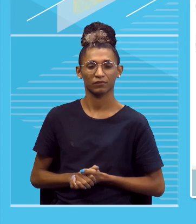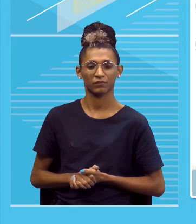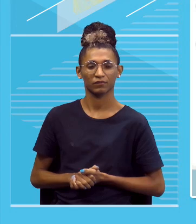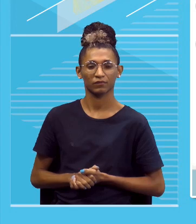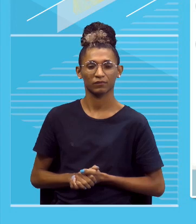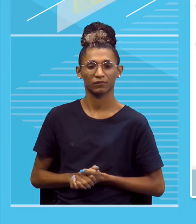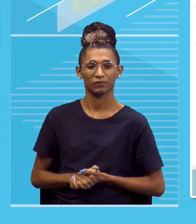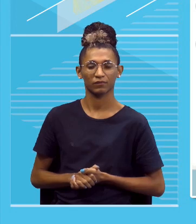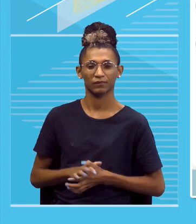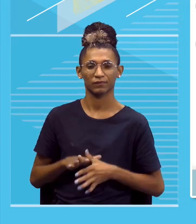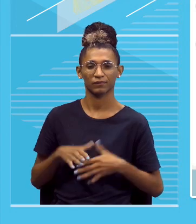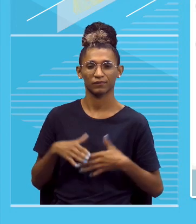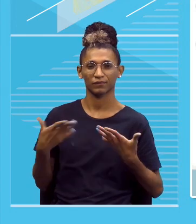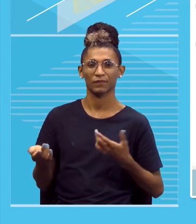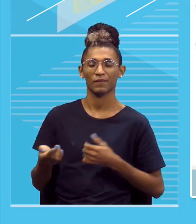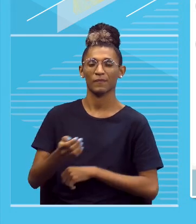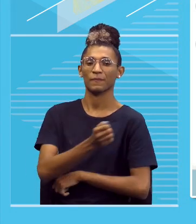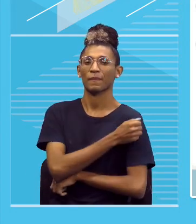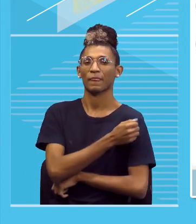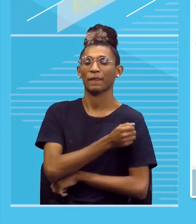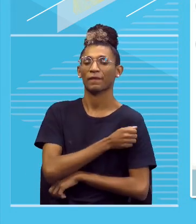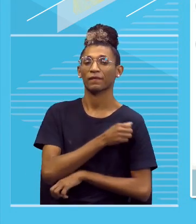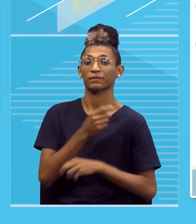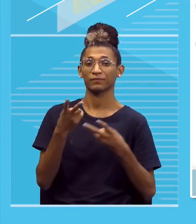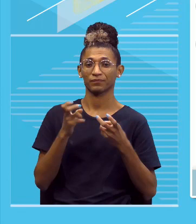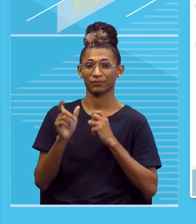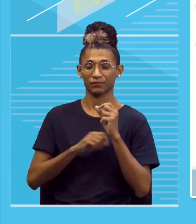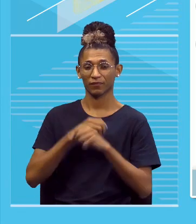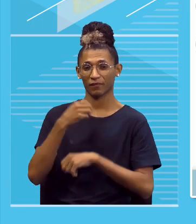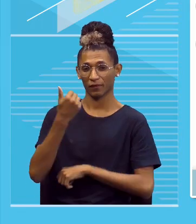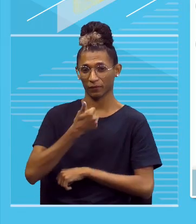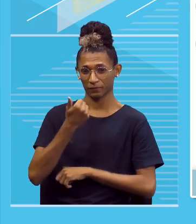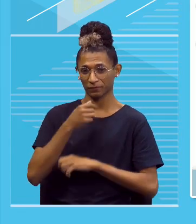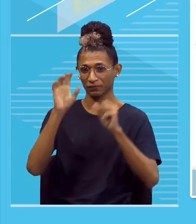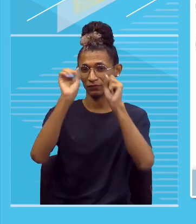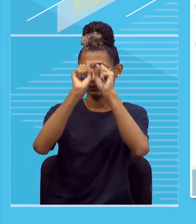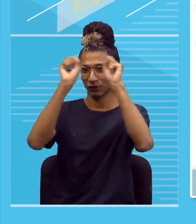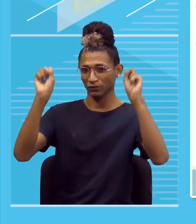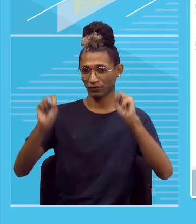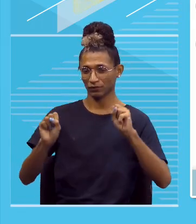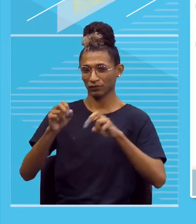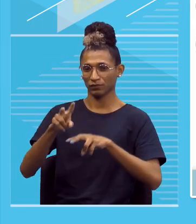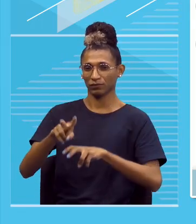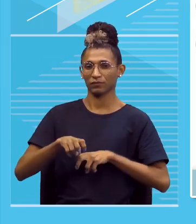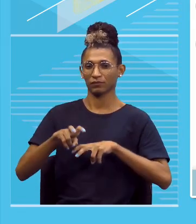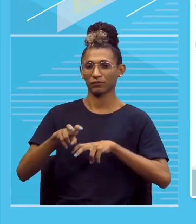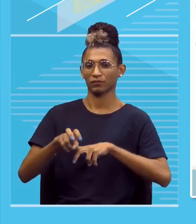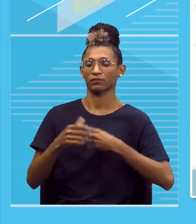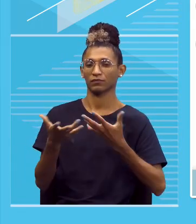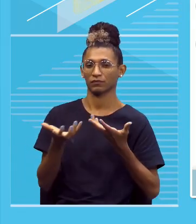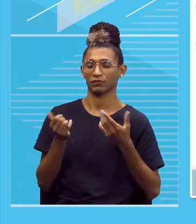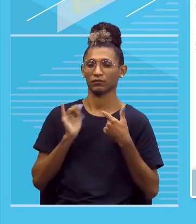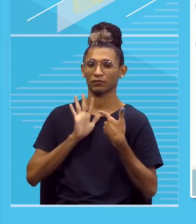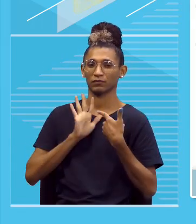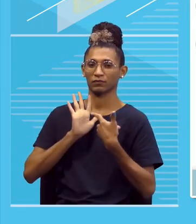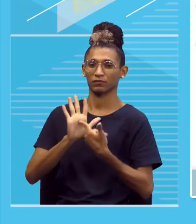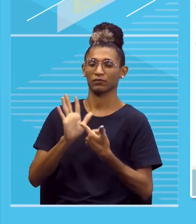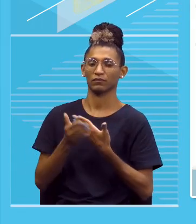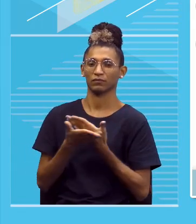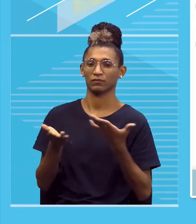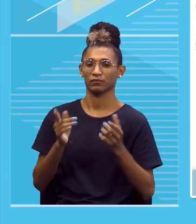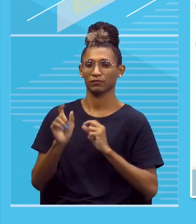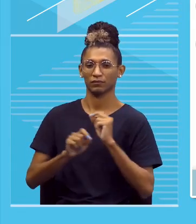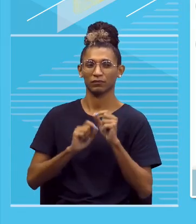olha só o primeiro sistema agrícola que eu queria apresentar para vocês